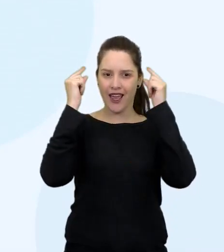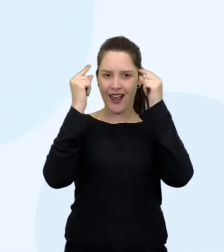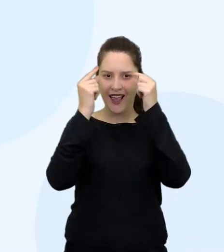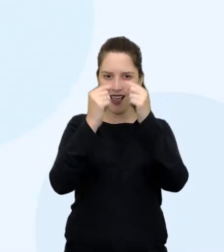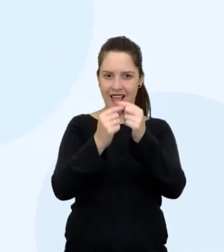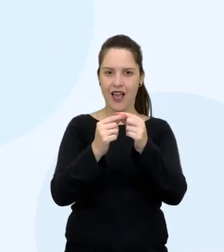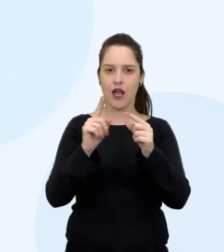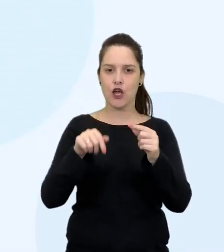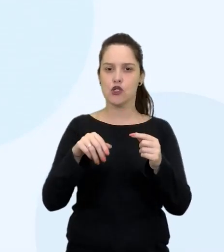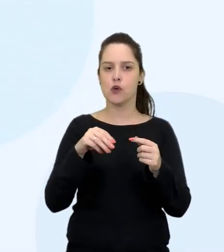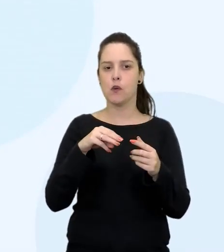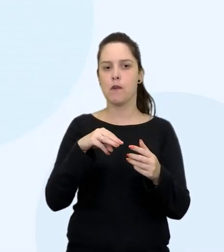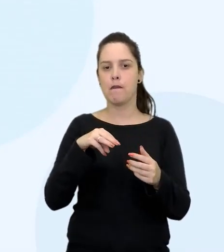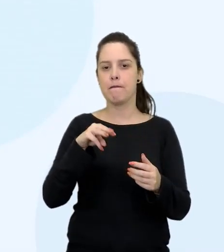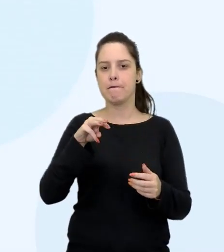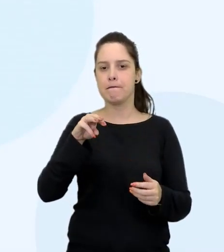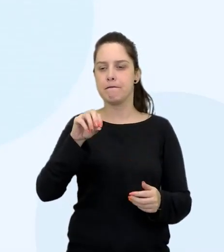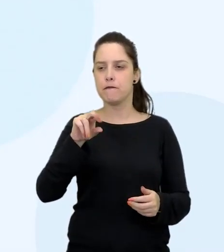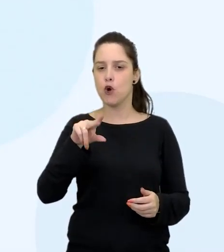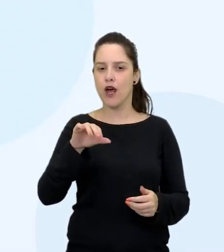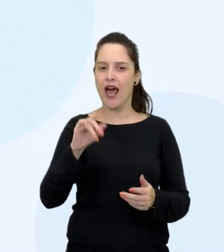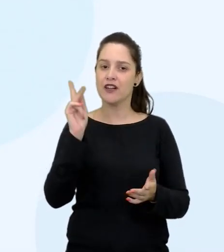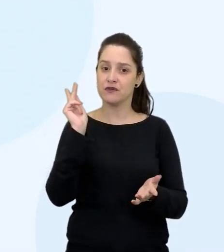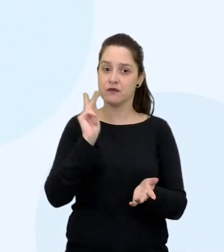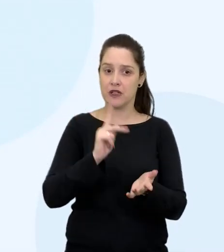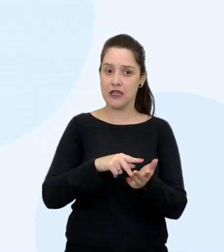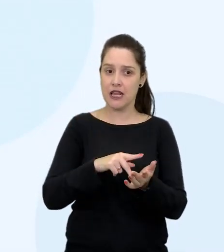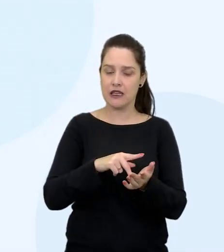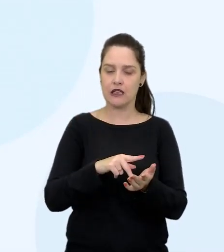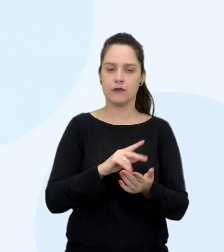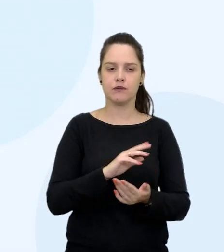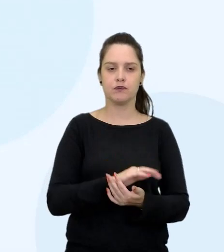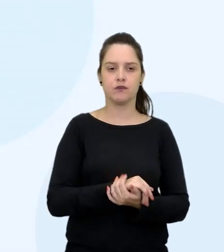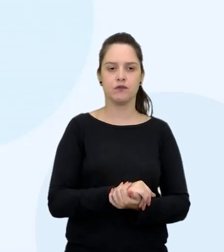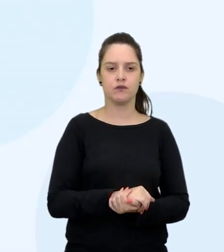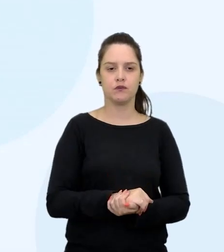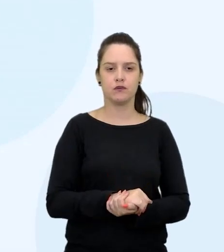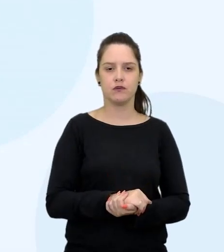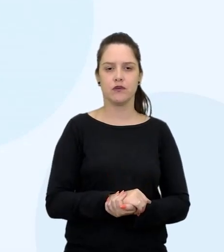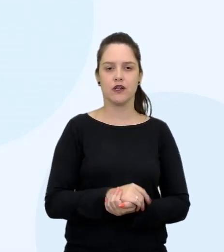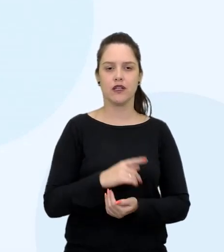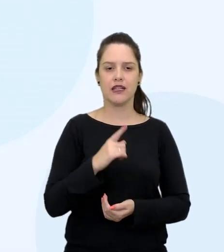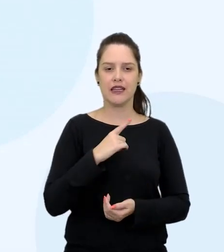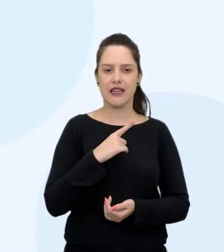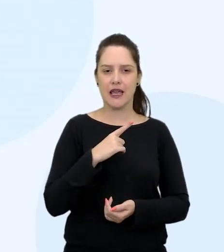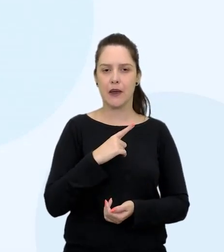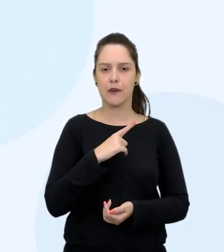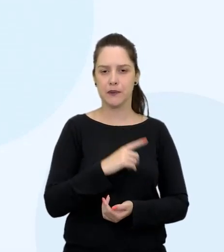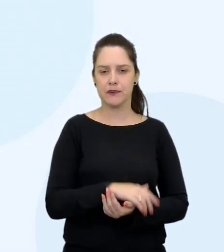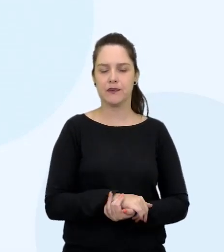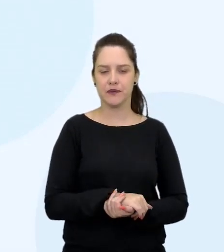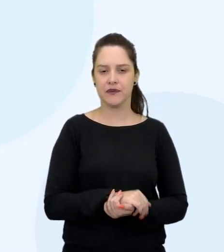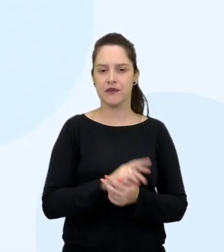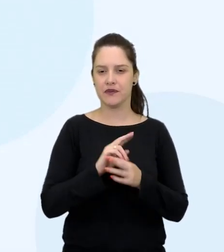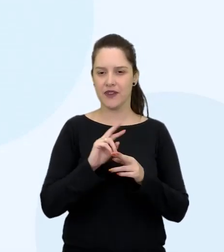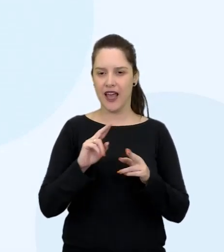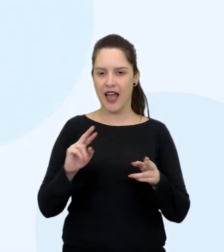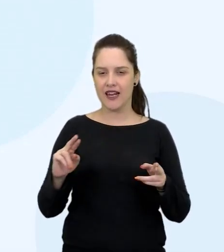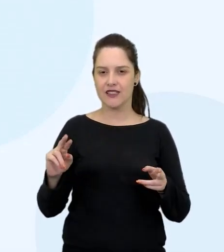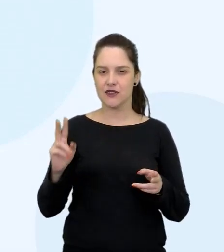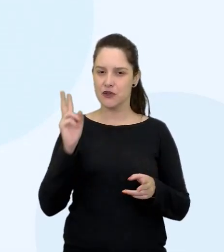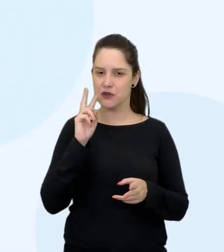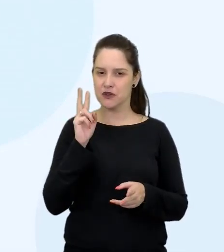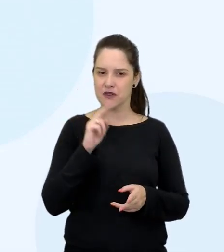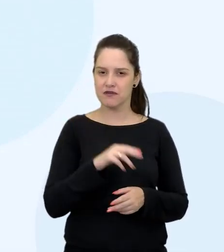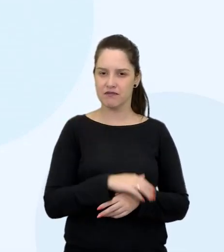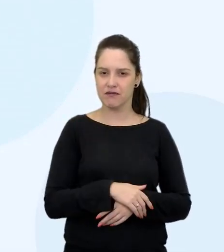com aplicações morais da fábula, né? Porque sempre a fábula tem a moral. Acho que a principal diferença da fábula e do conto, né? Essa questão da moral. Eu